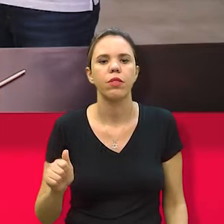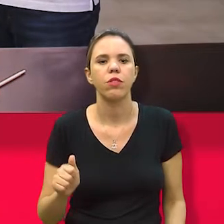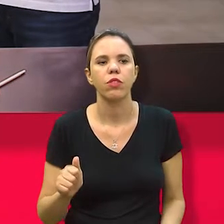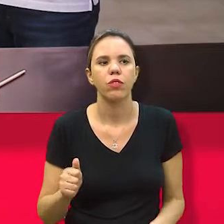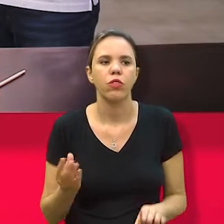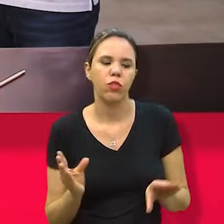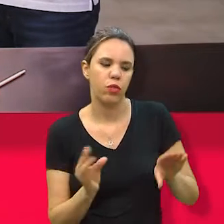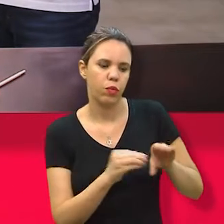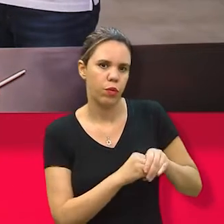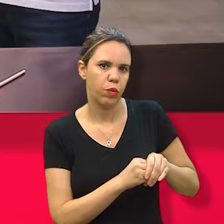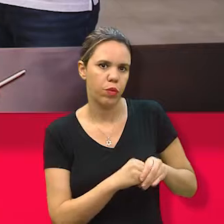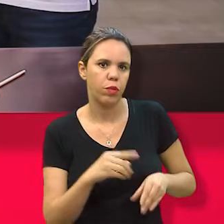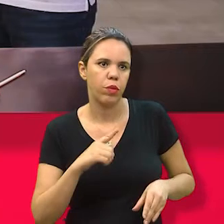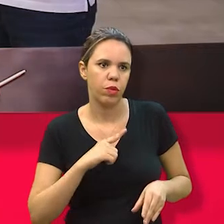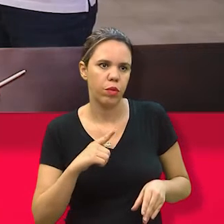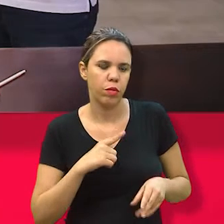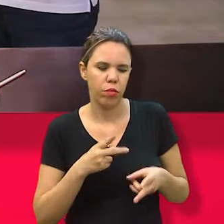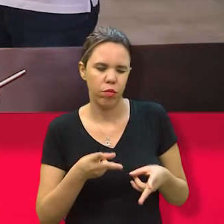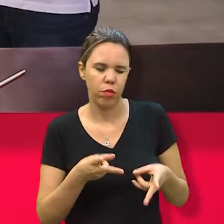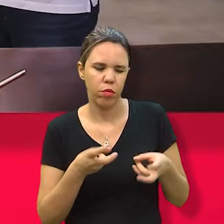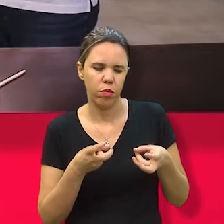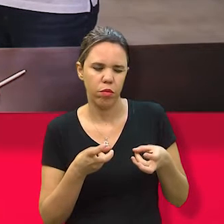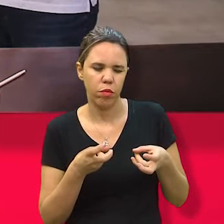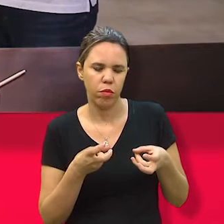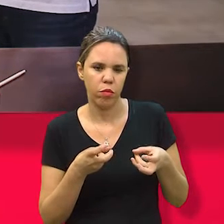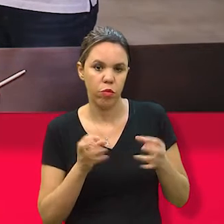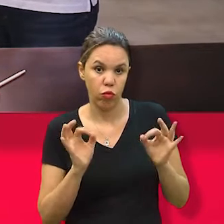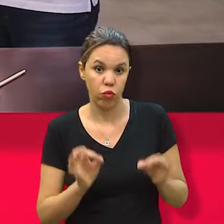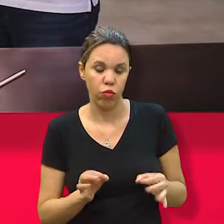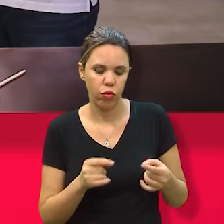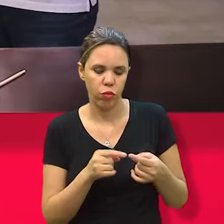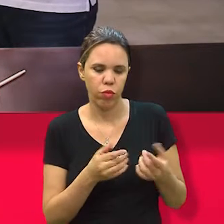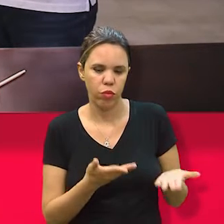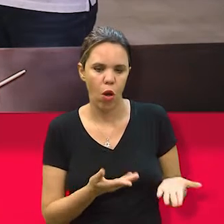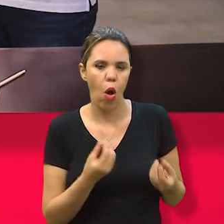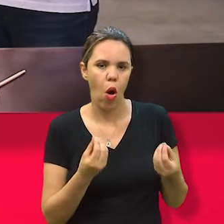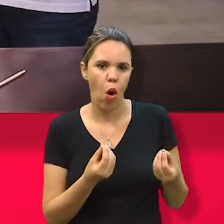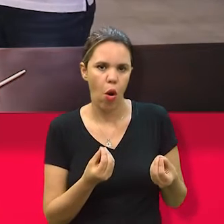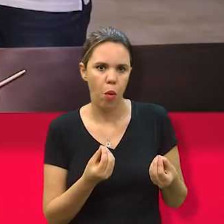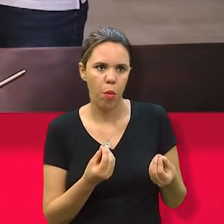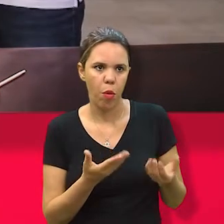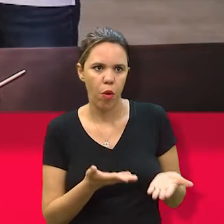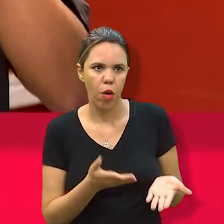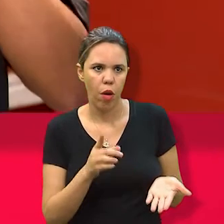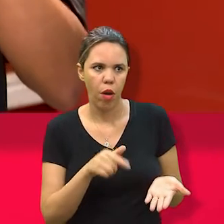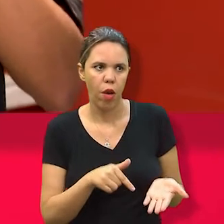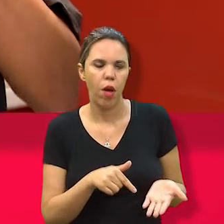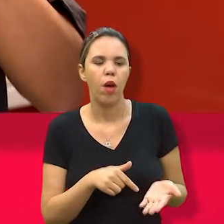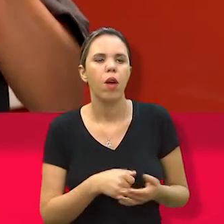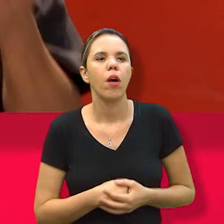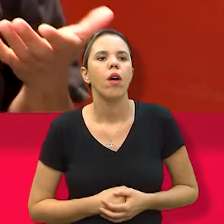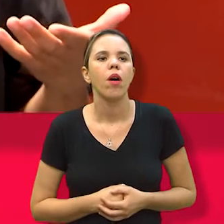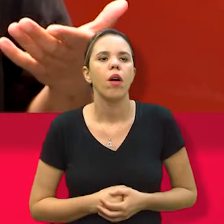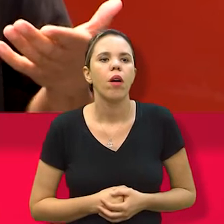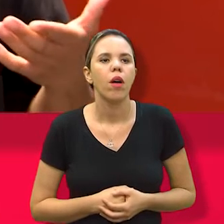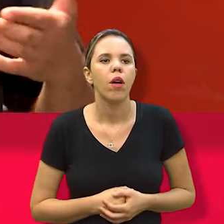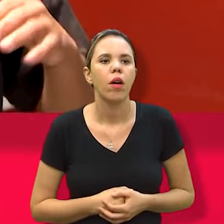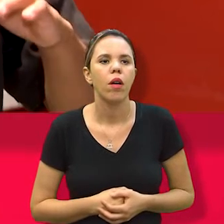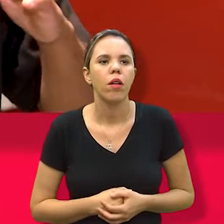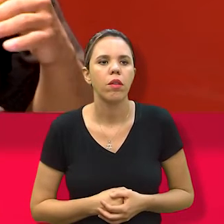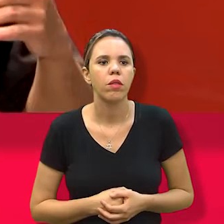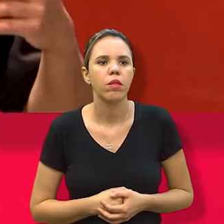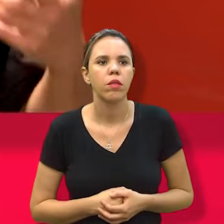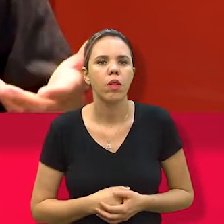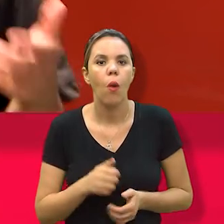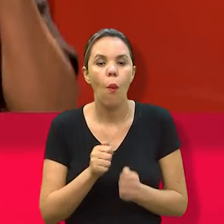O Nori Aí você coloca lá tem que reparar o lado certo né como é que esse lado aí esse lado é ser lado